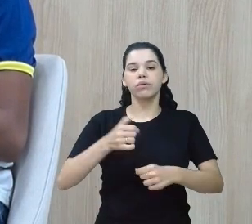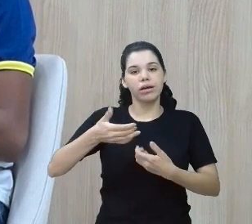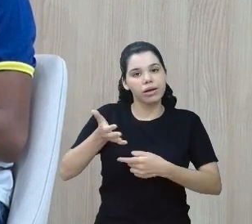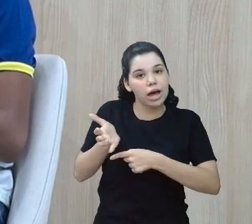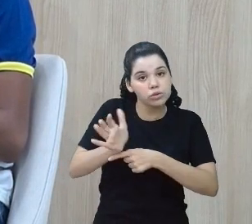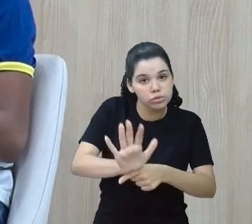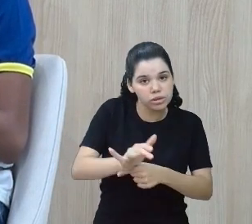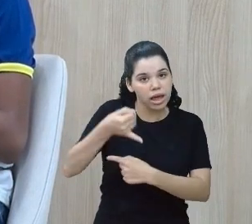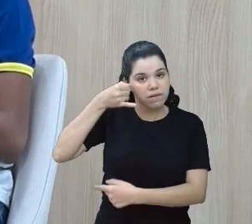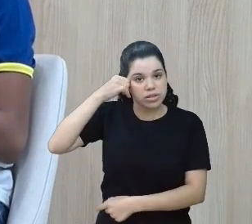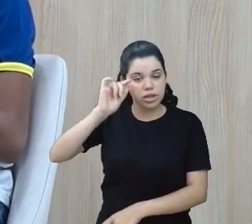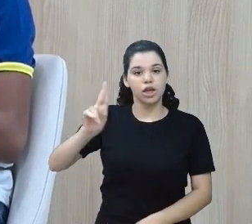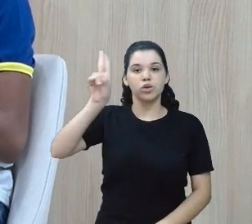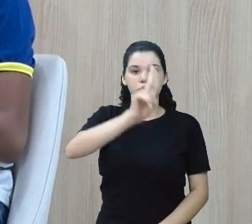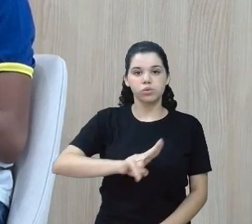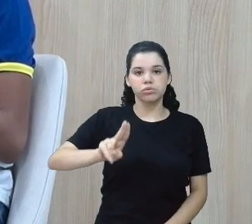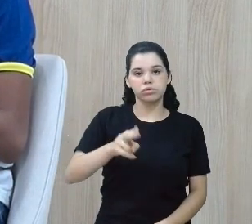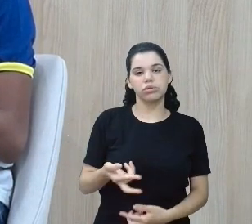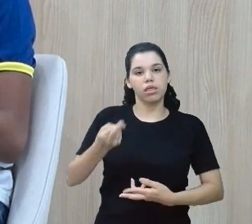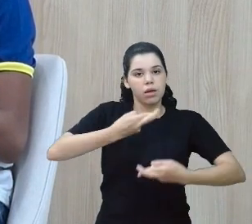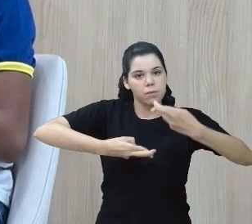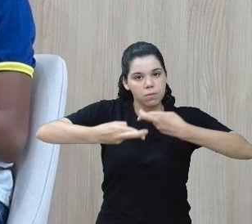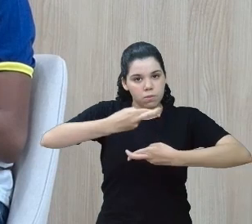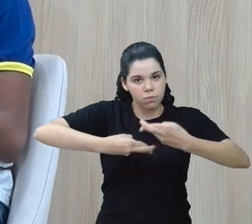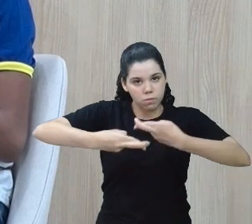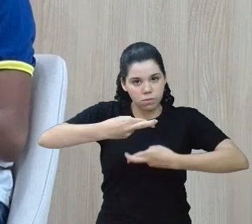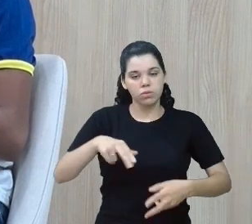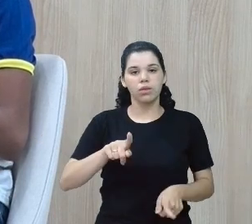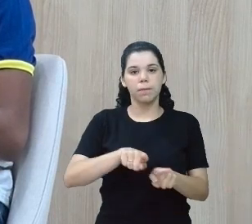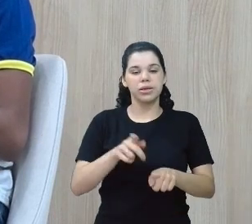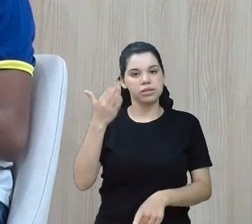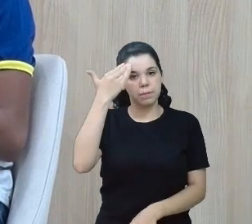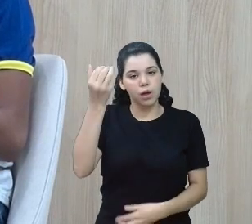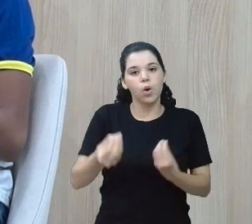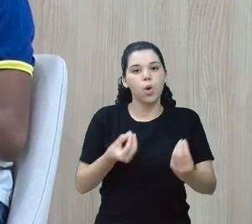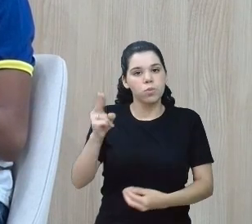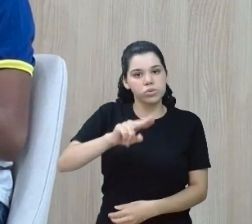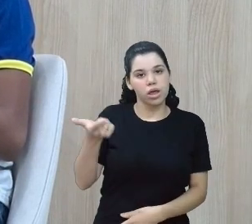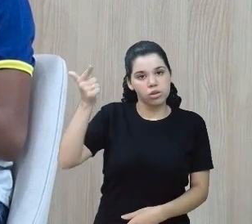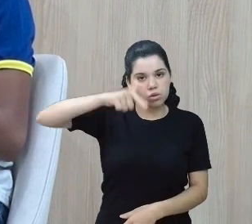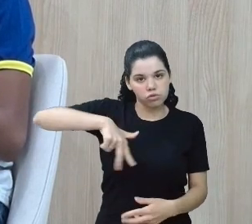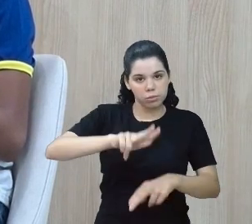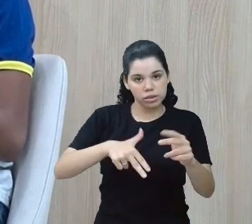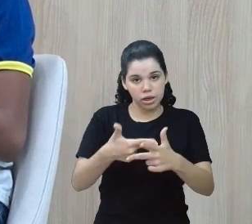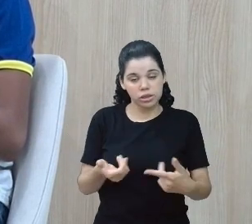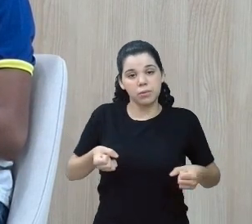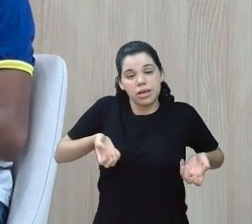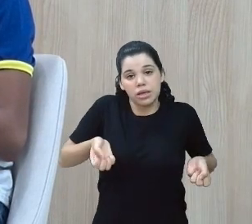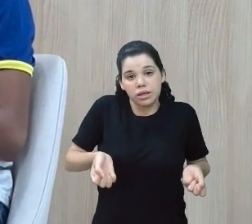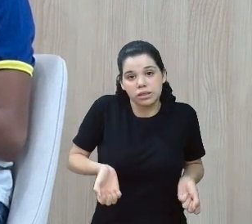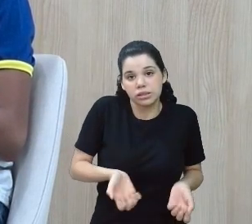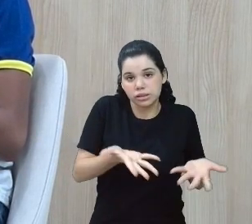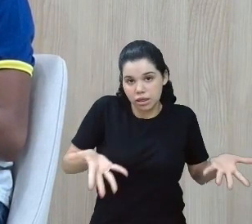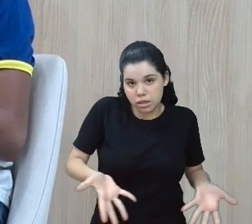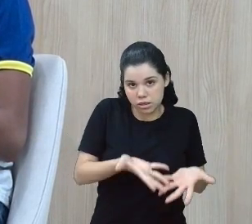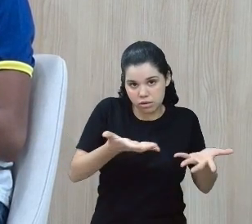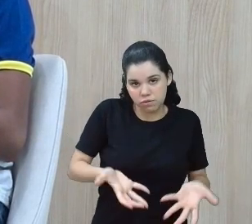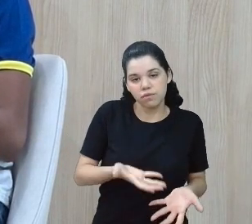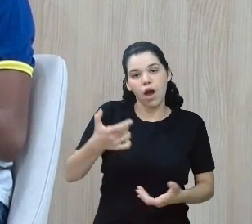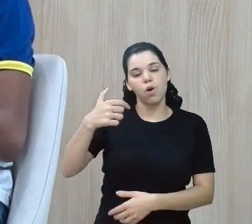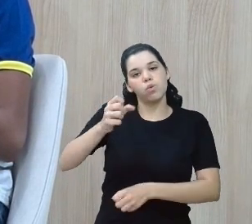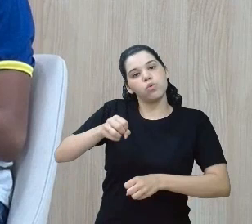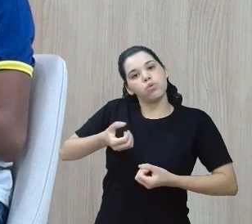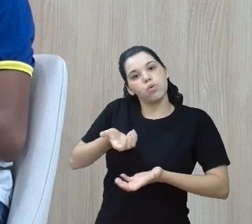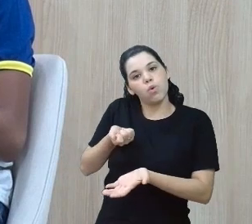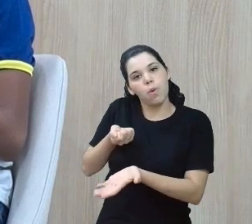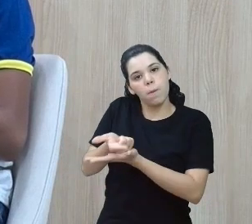redução, reutilização, reciclagem e compostagem, incentivar o consumo consciente, incentivar a promoção de